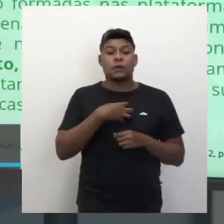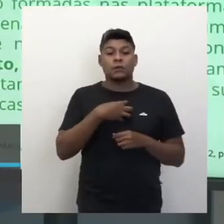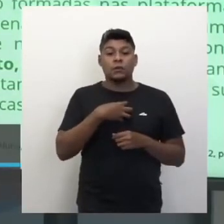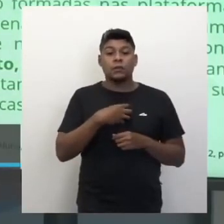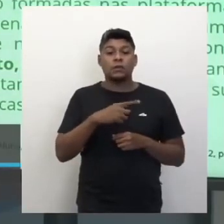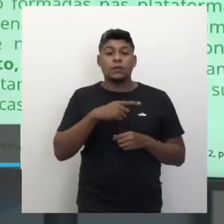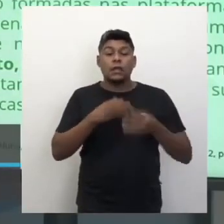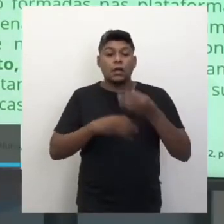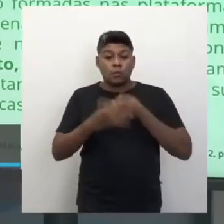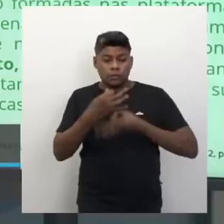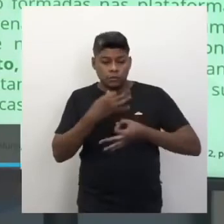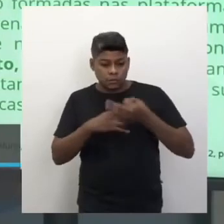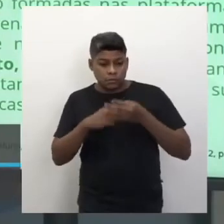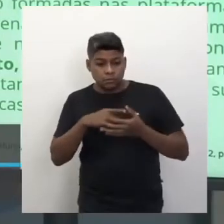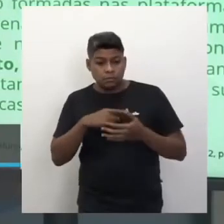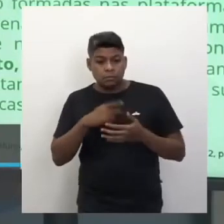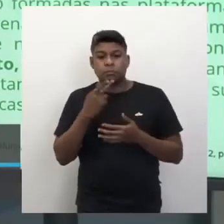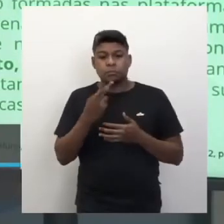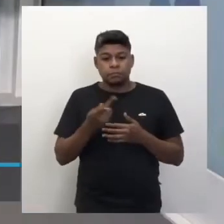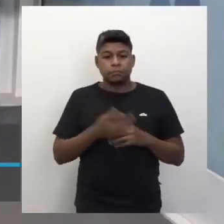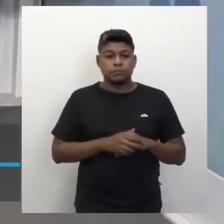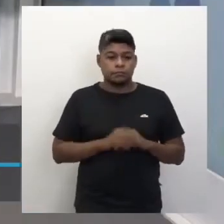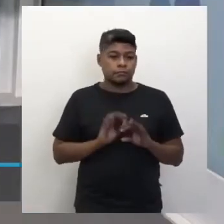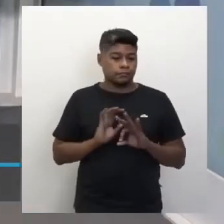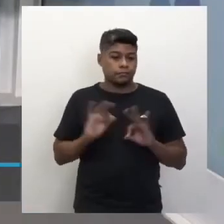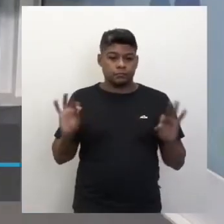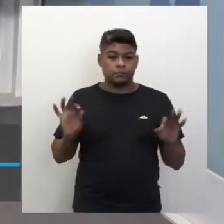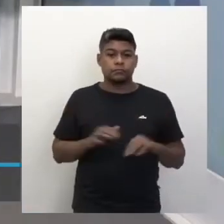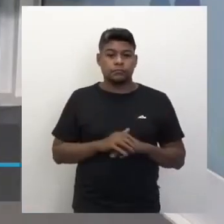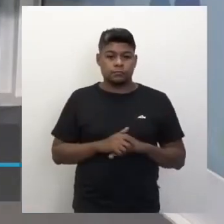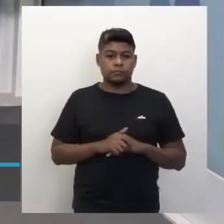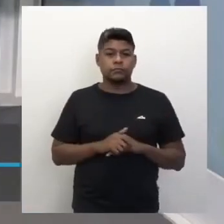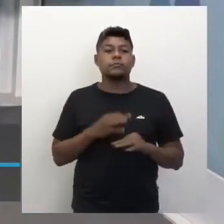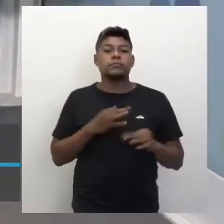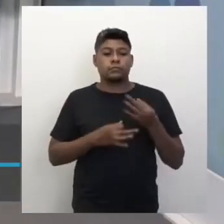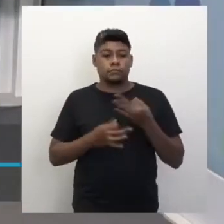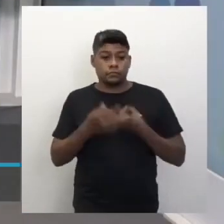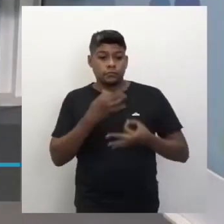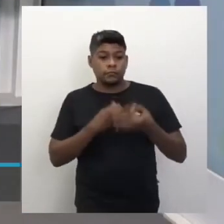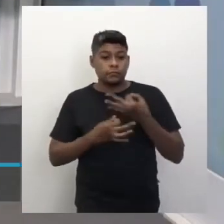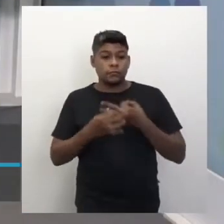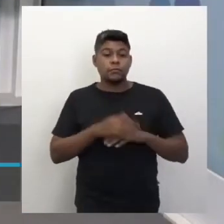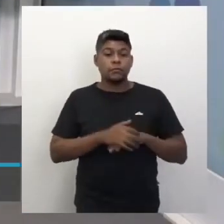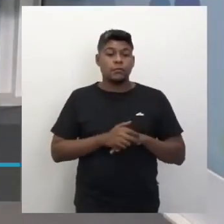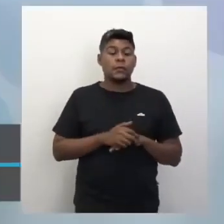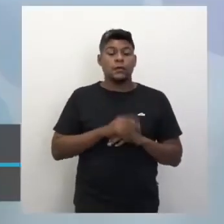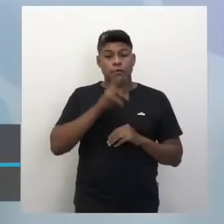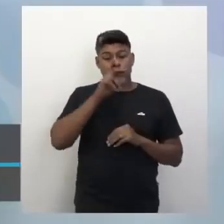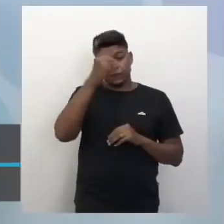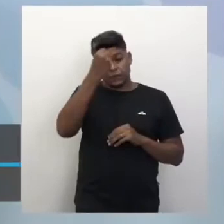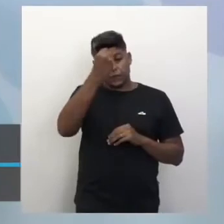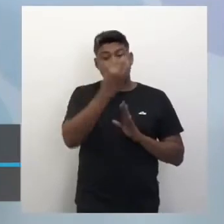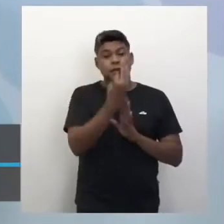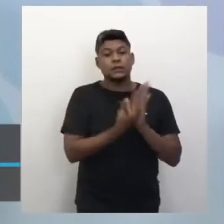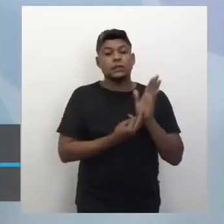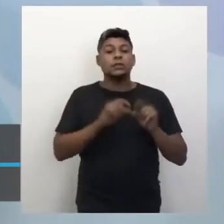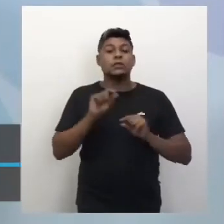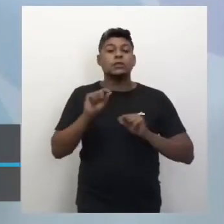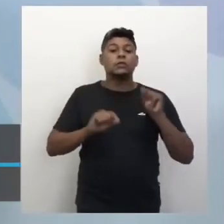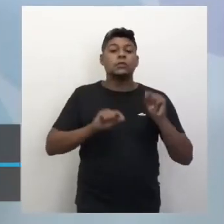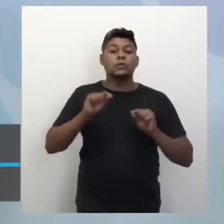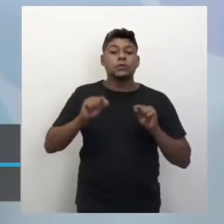algum comentário também pode fazer. Não, tranquilo. Tranquilo? É isso mesmo, né, que o ponto de vista forte do texto é exatamente isso,